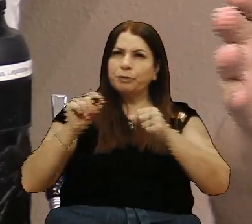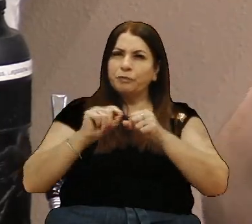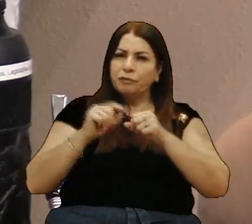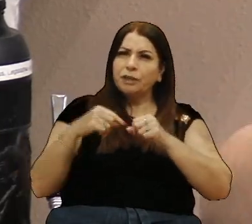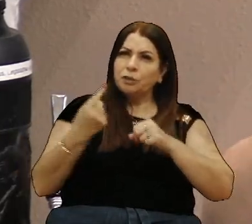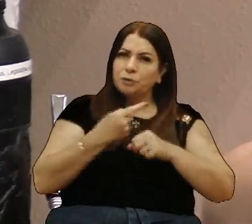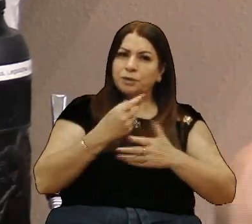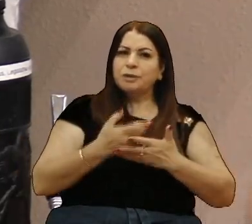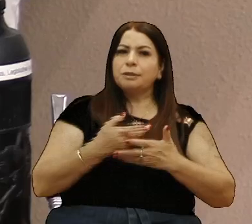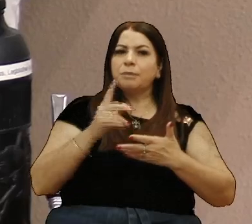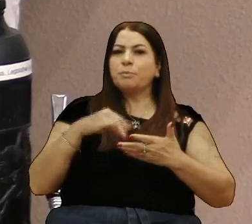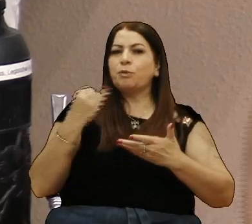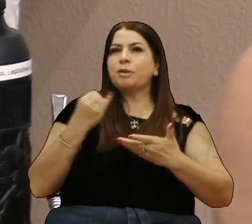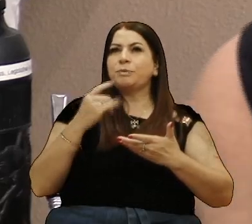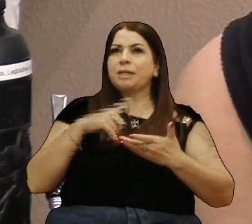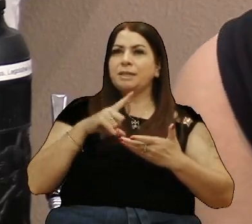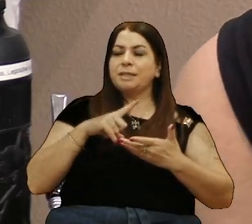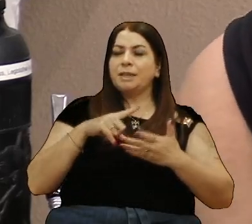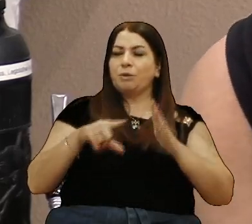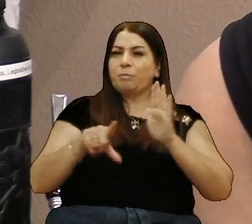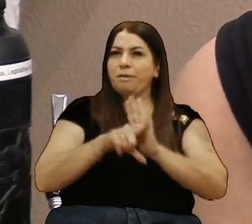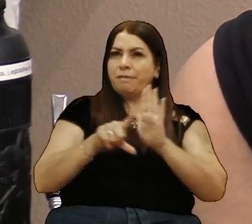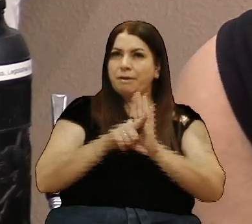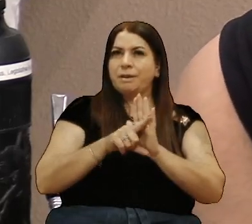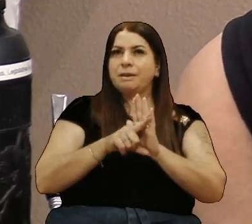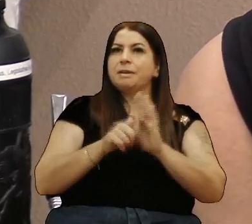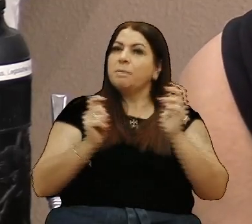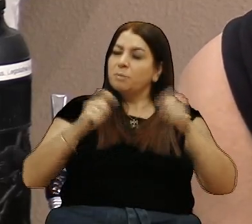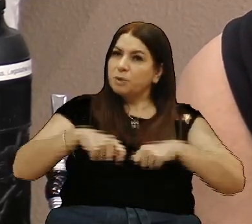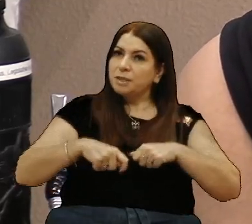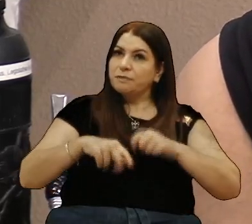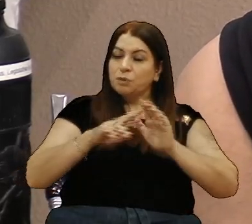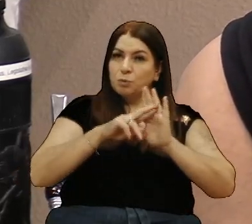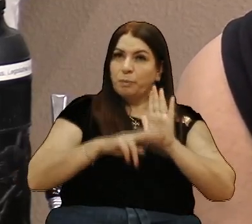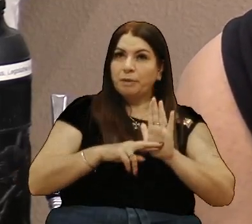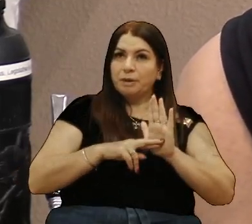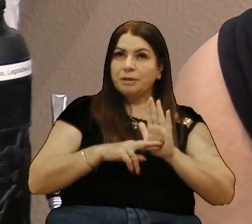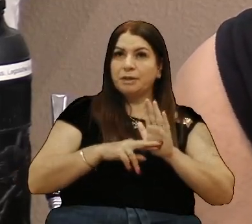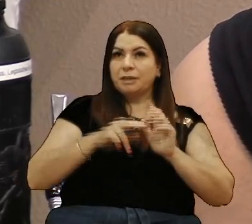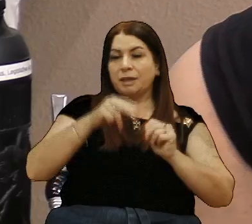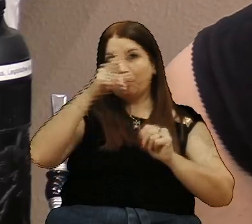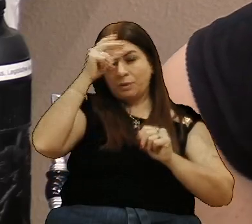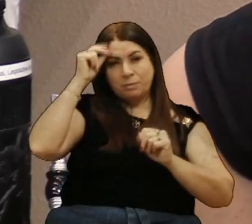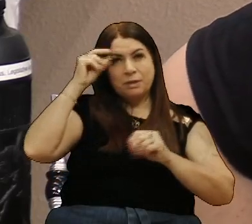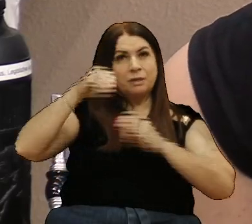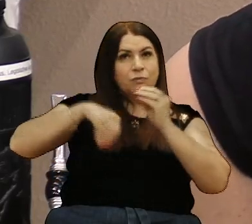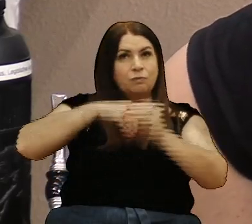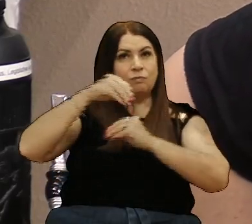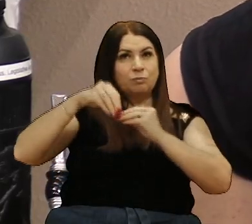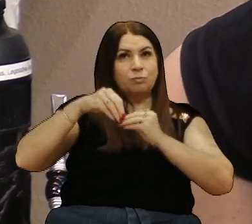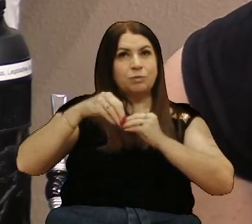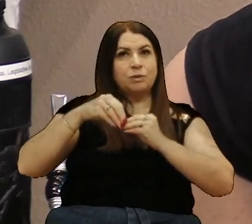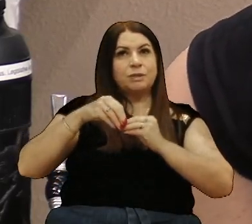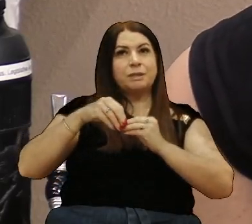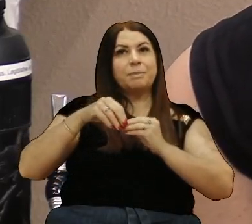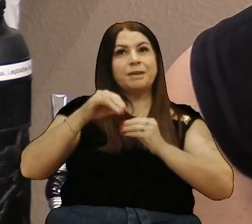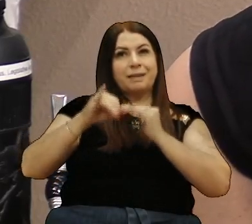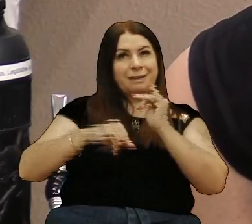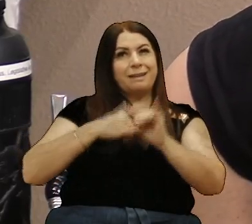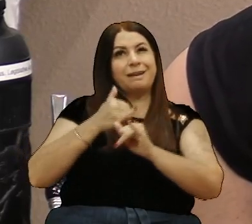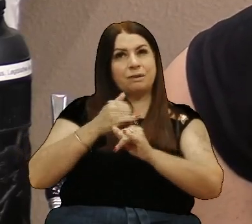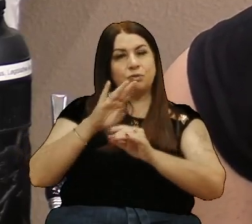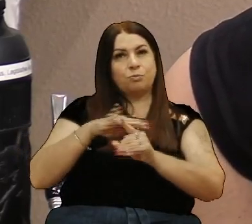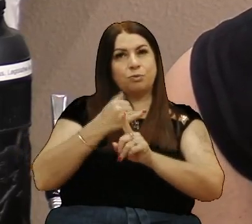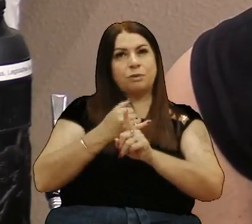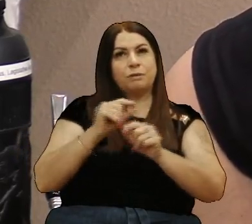partir disso, mas o importante é que existe também uma lei que também é possível a gente regulamentar, né, a nível municipal, envolvendo a questão do cyberbullying, que justamente é